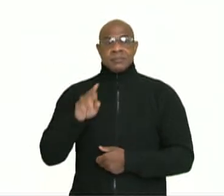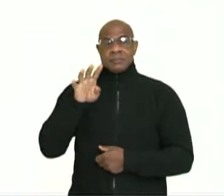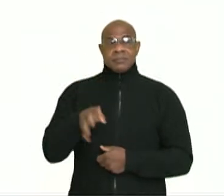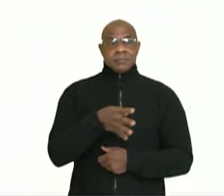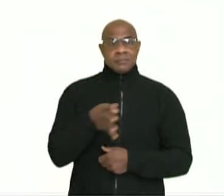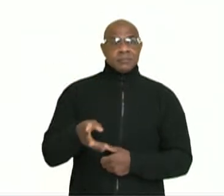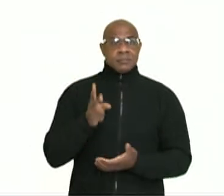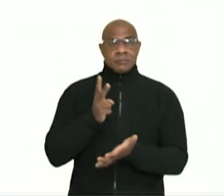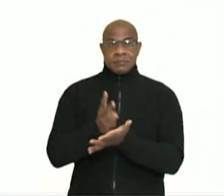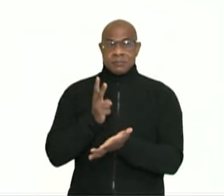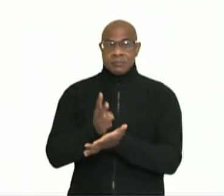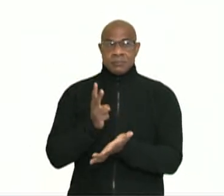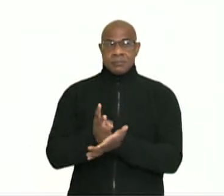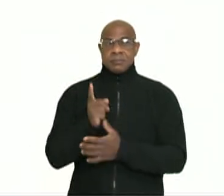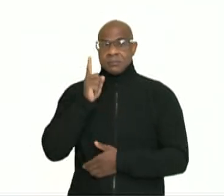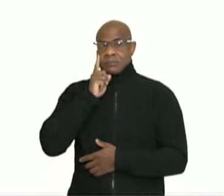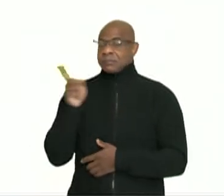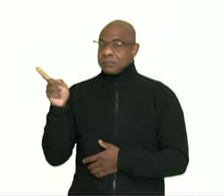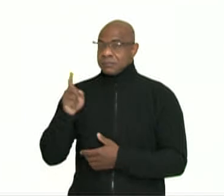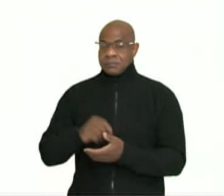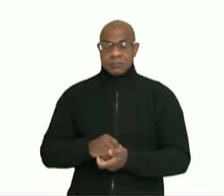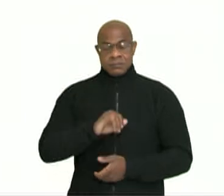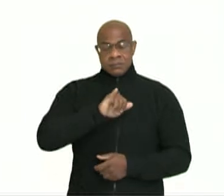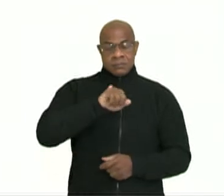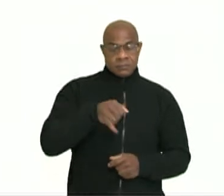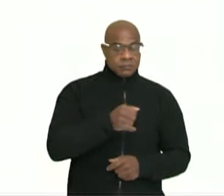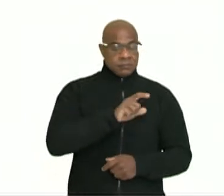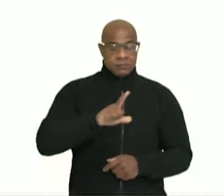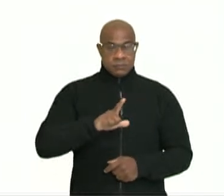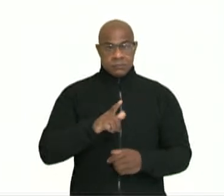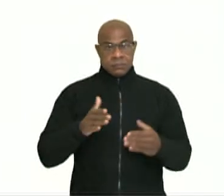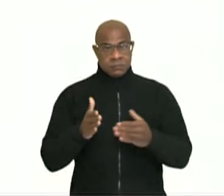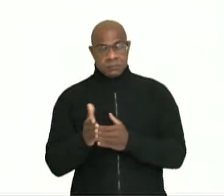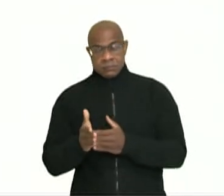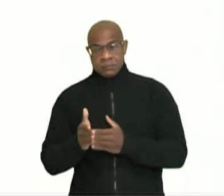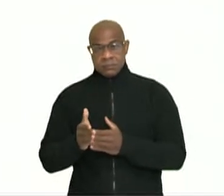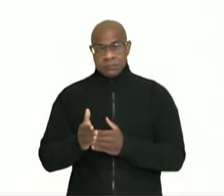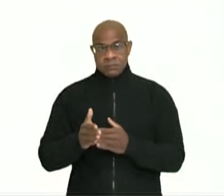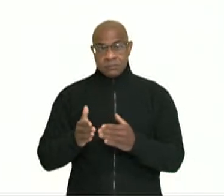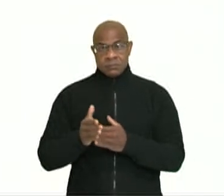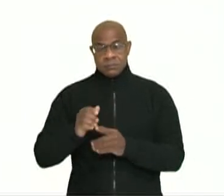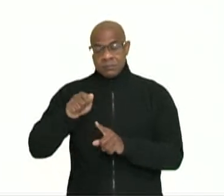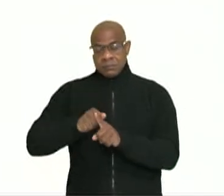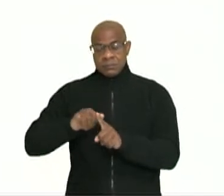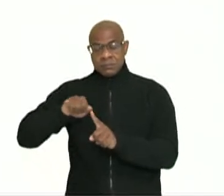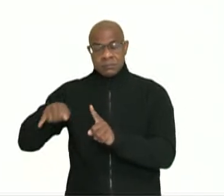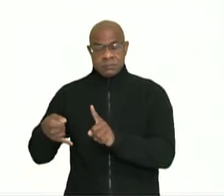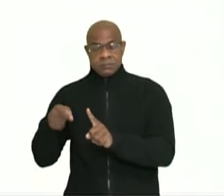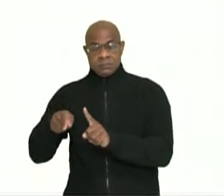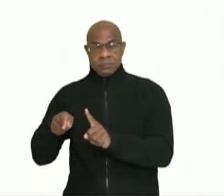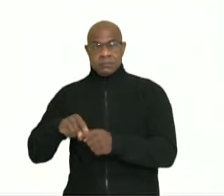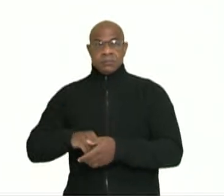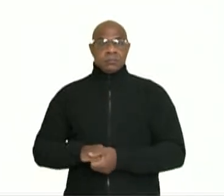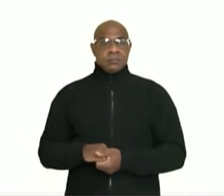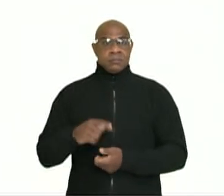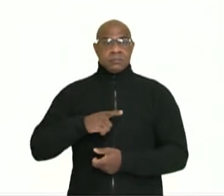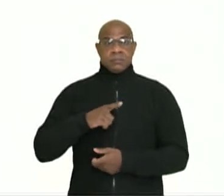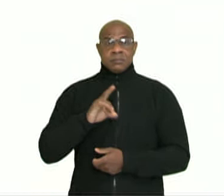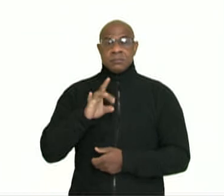aqui continua sendo de julho a janeiro, ok? De algumas frutas. Se você olhar, só temos frutas aqui, tá